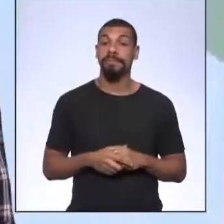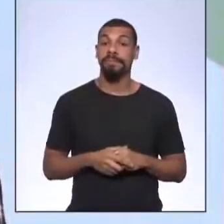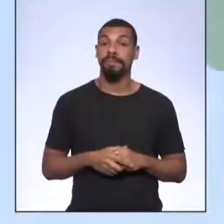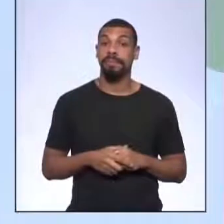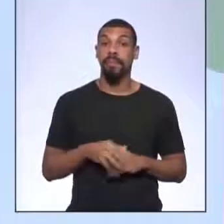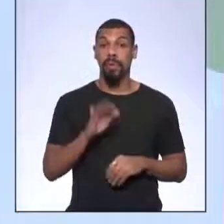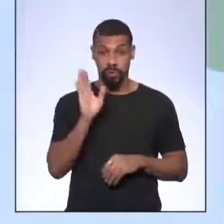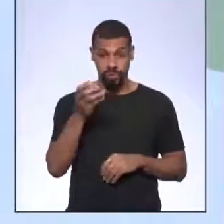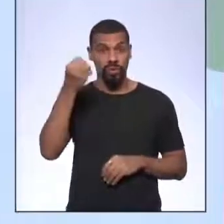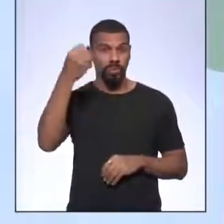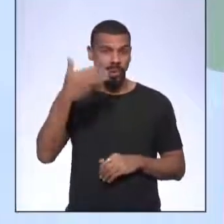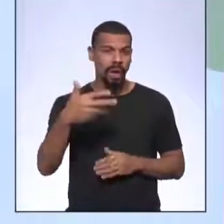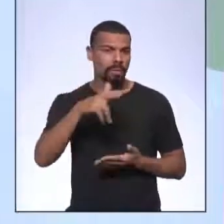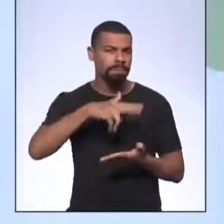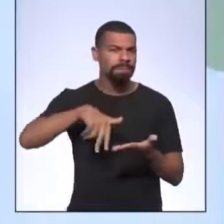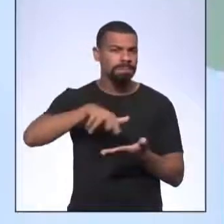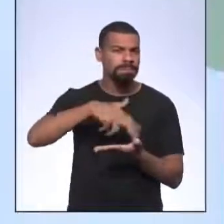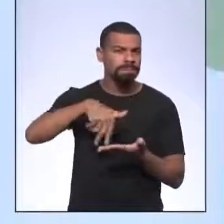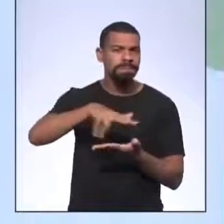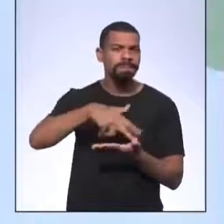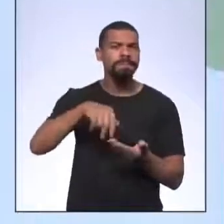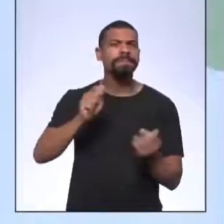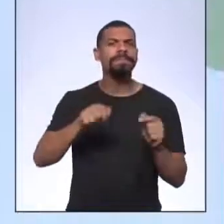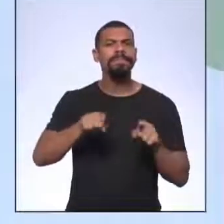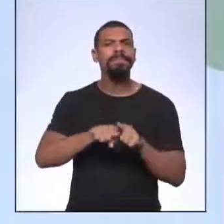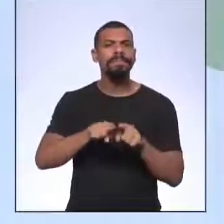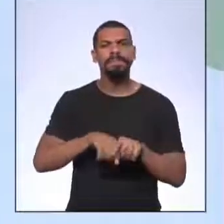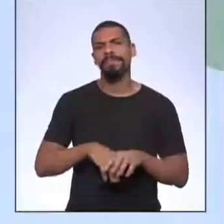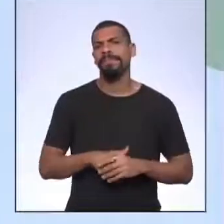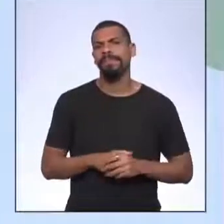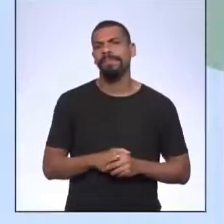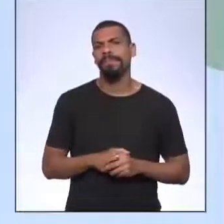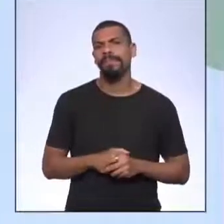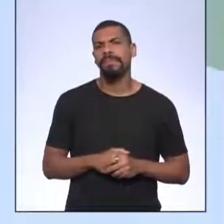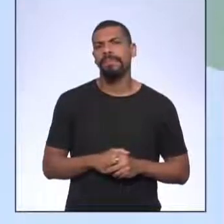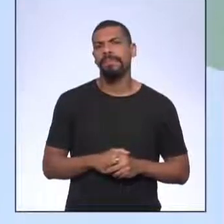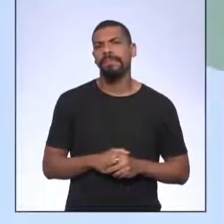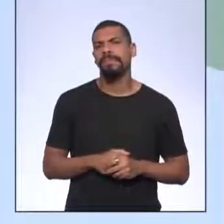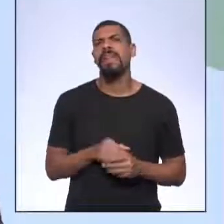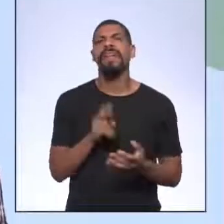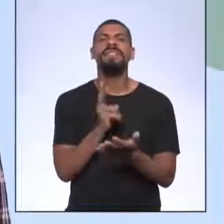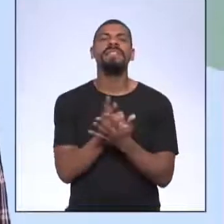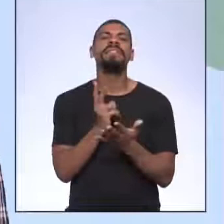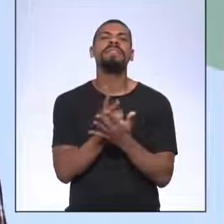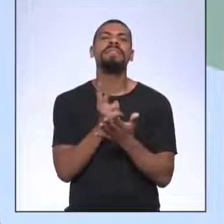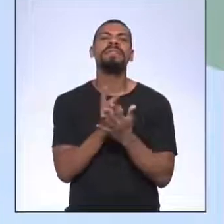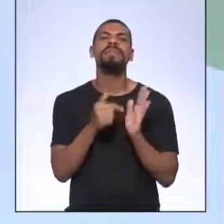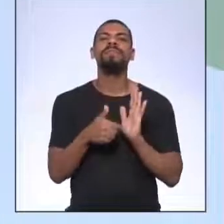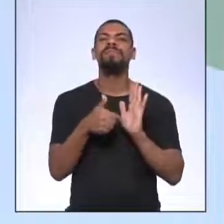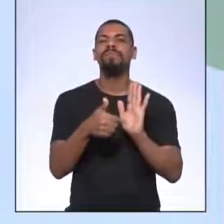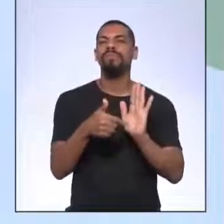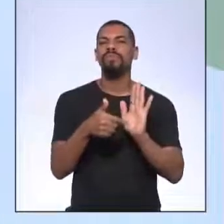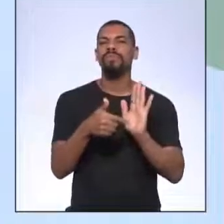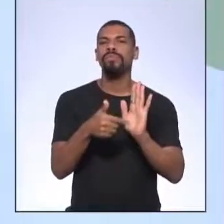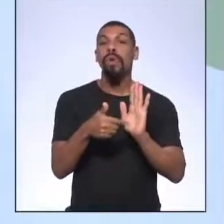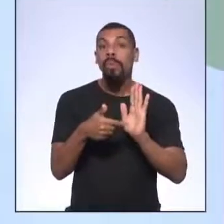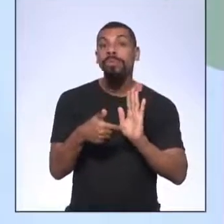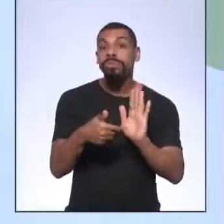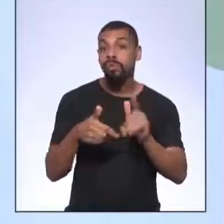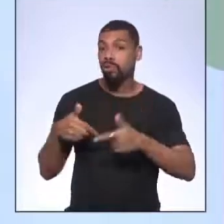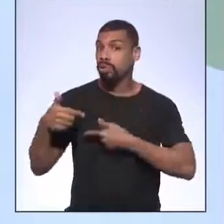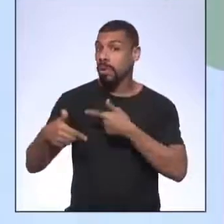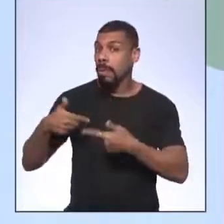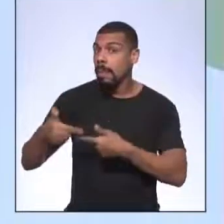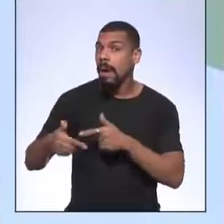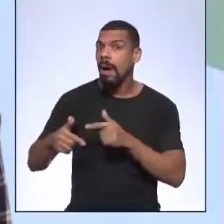como a gente citou antes aí na leitura é o festival de dança ele serve justamente para ser uma vitrine de exposição do